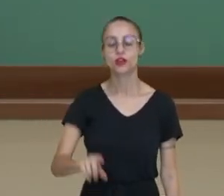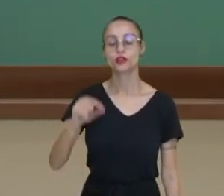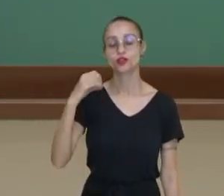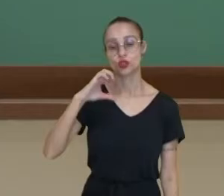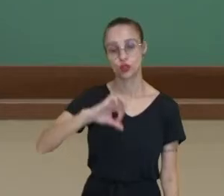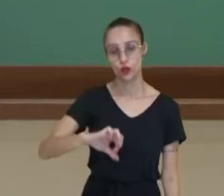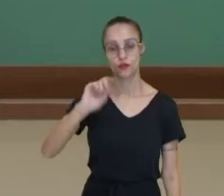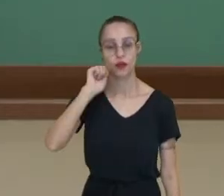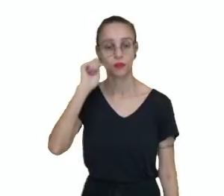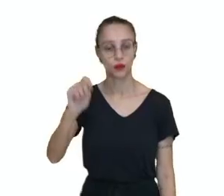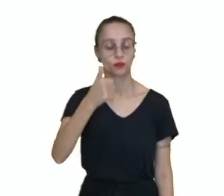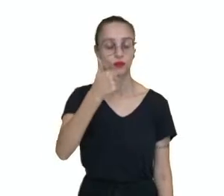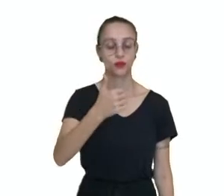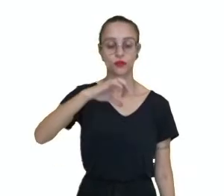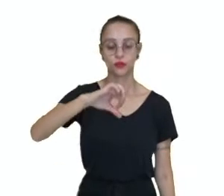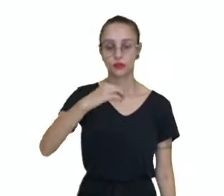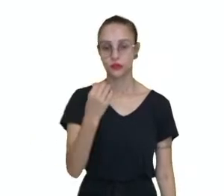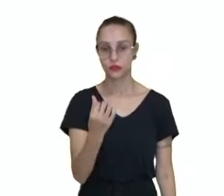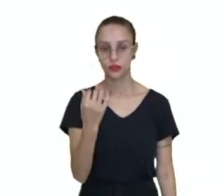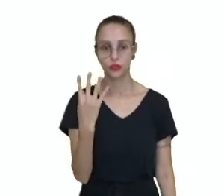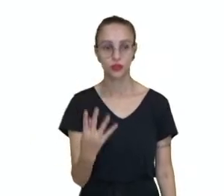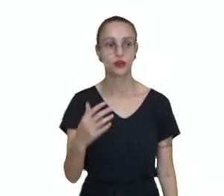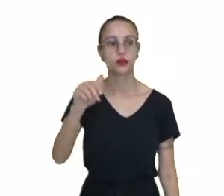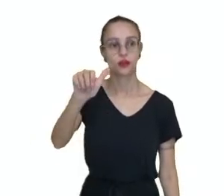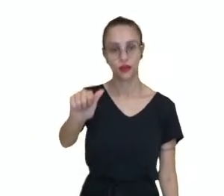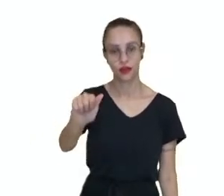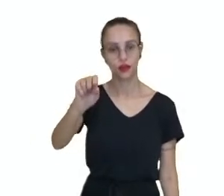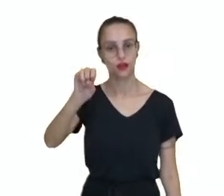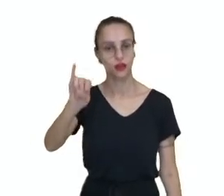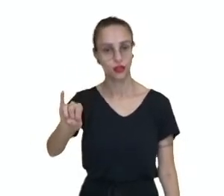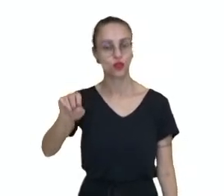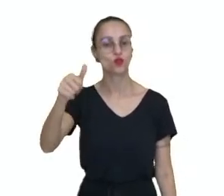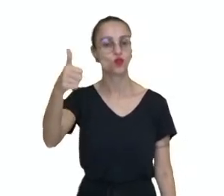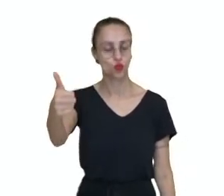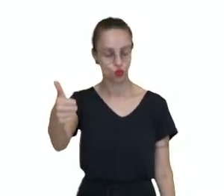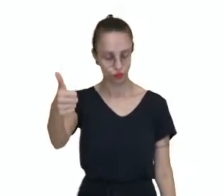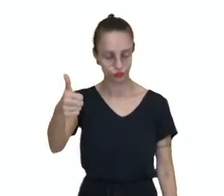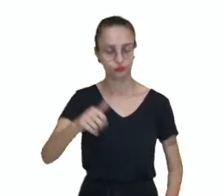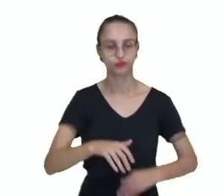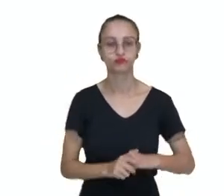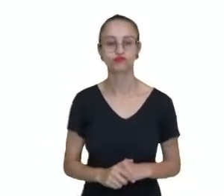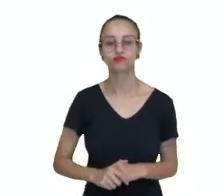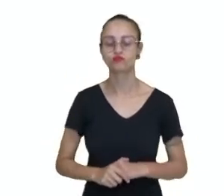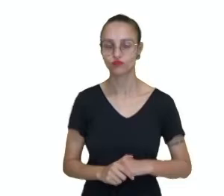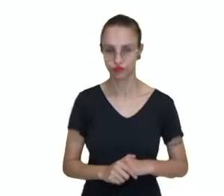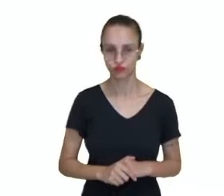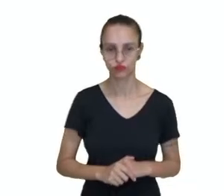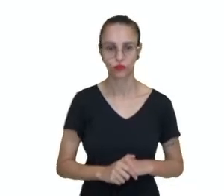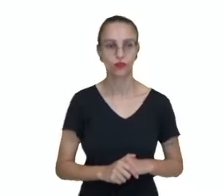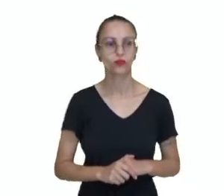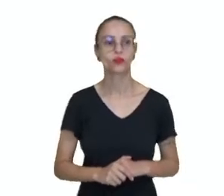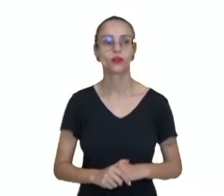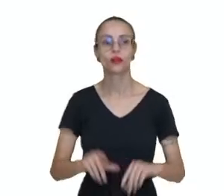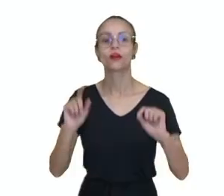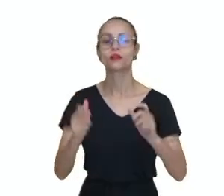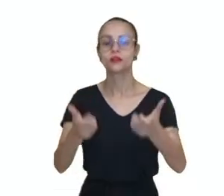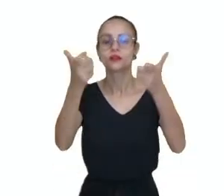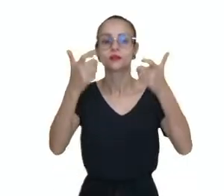de 64, chamado de AI-1, Ato Institucional número 1.